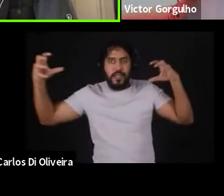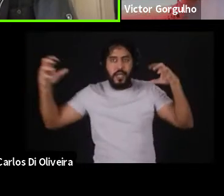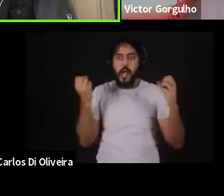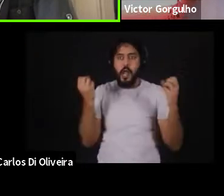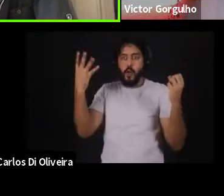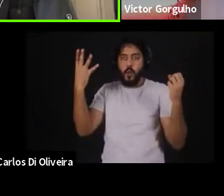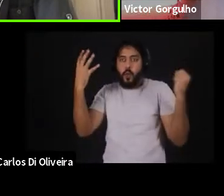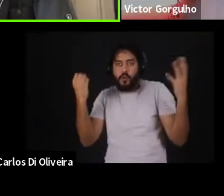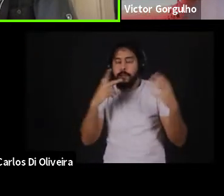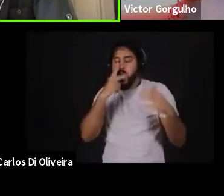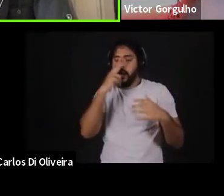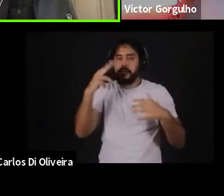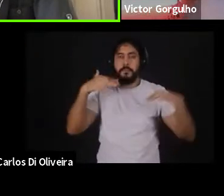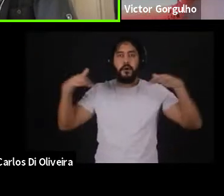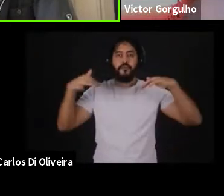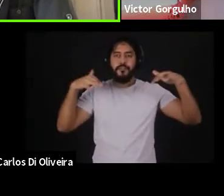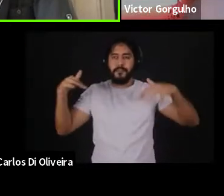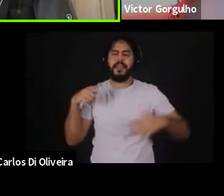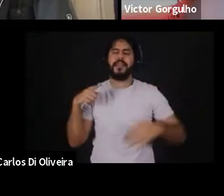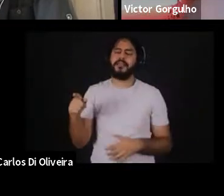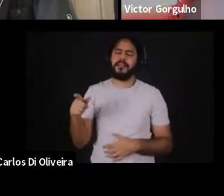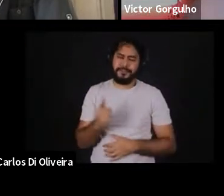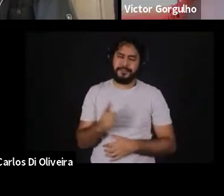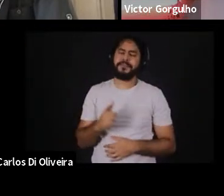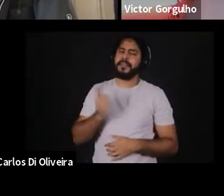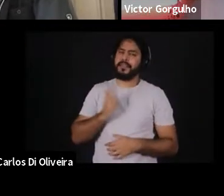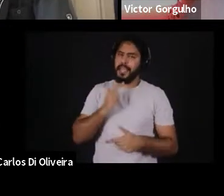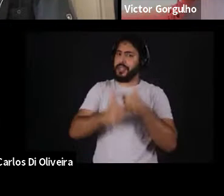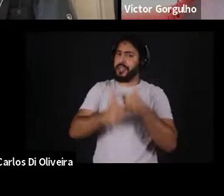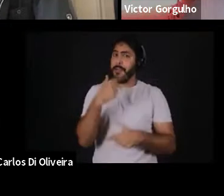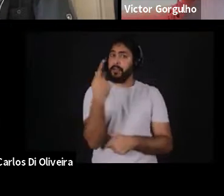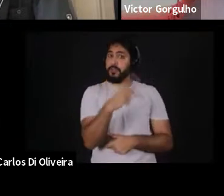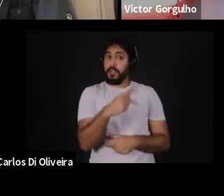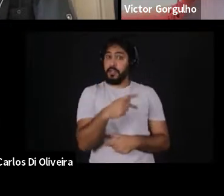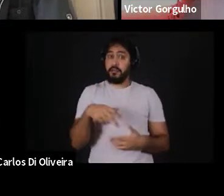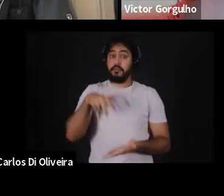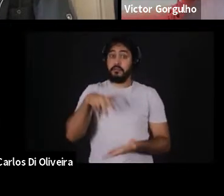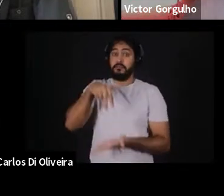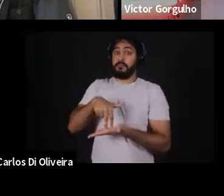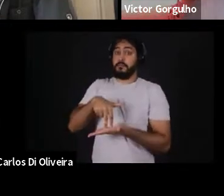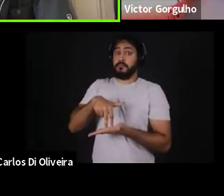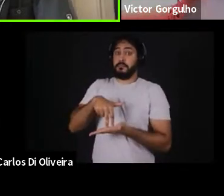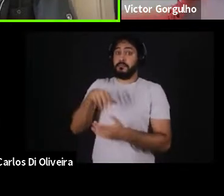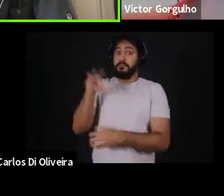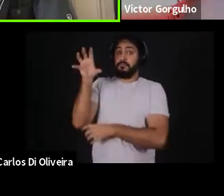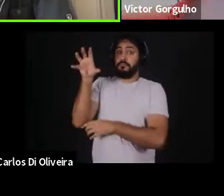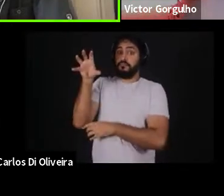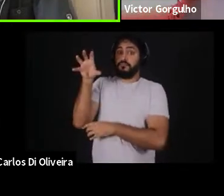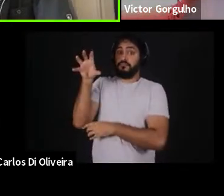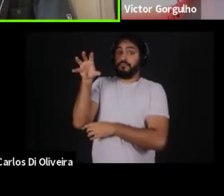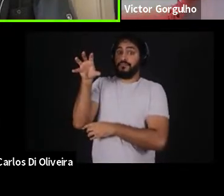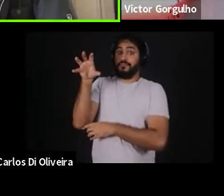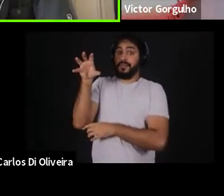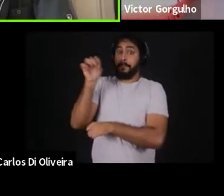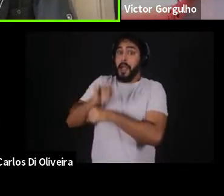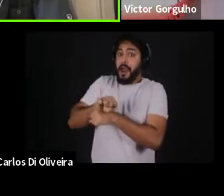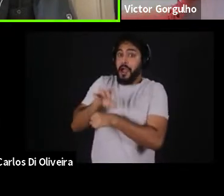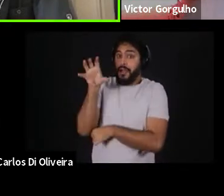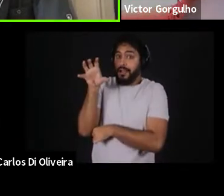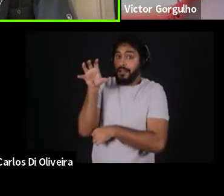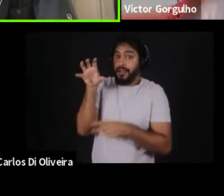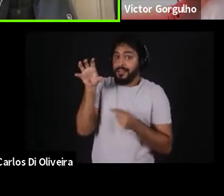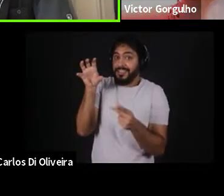bastante, assim. isso. Tem todo o trabalho Tem. dele de ficar parado, tipo, durante muito tempo, assim, no sol, Incrível. refletindo a luz dentro do